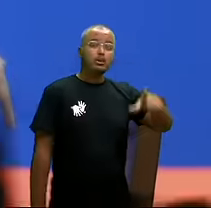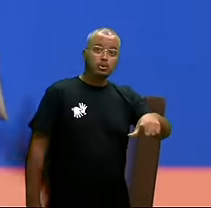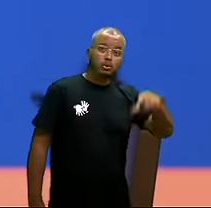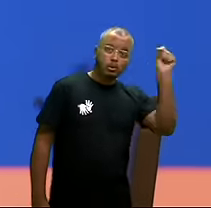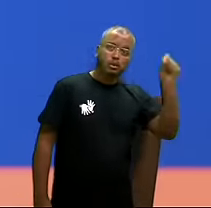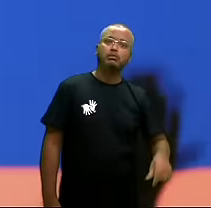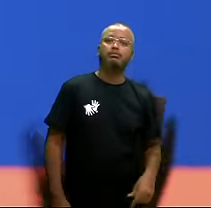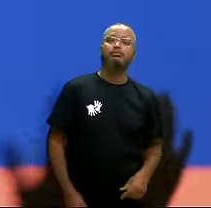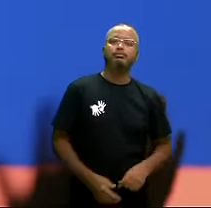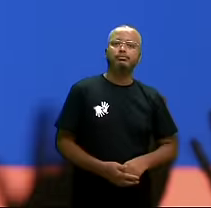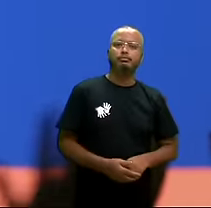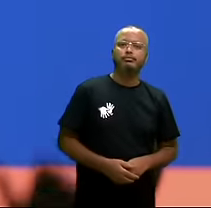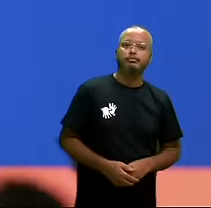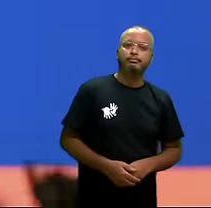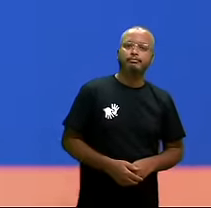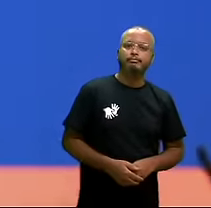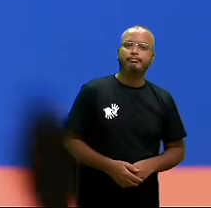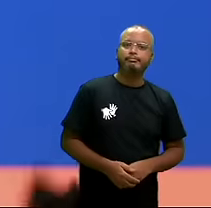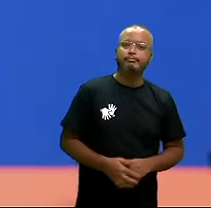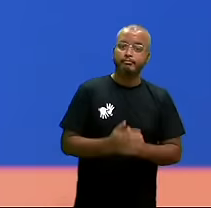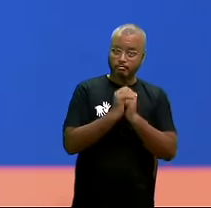Deus.